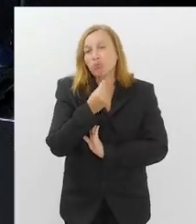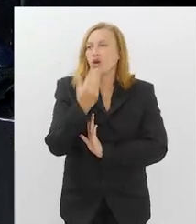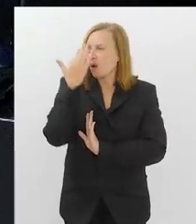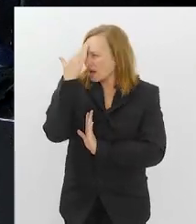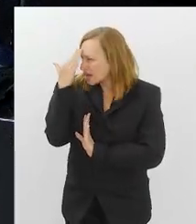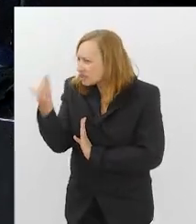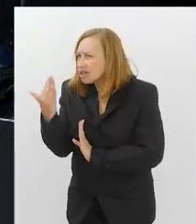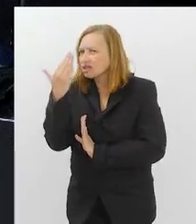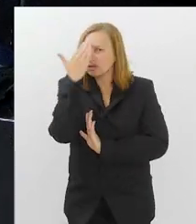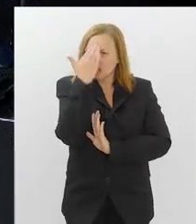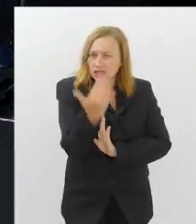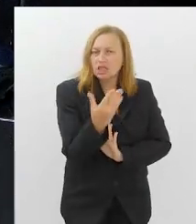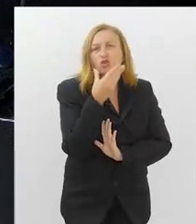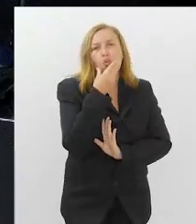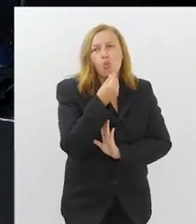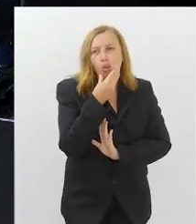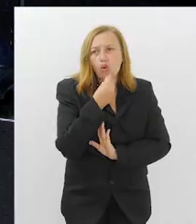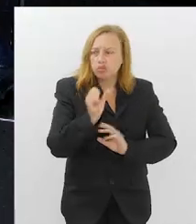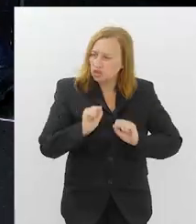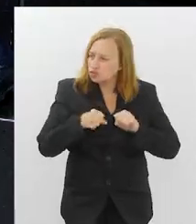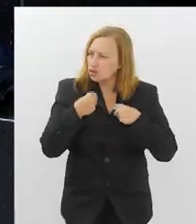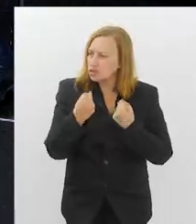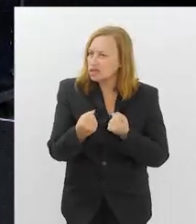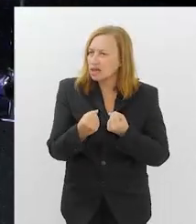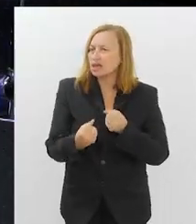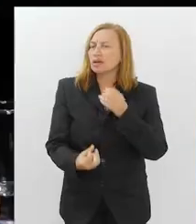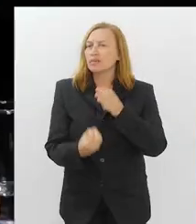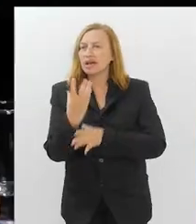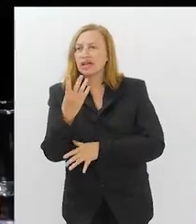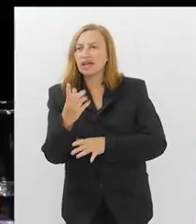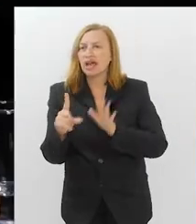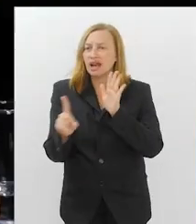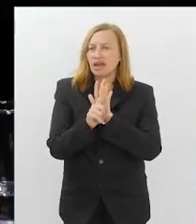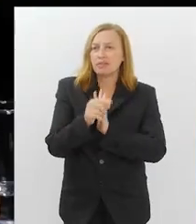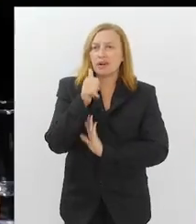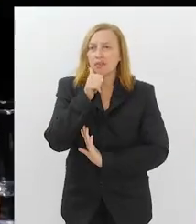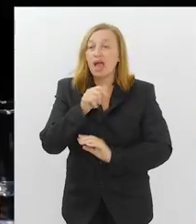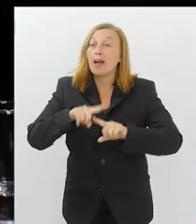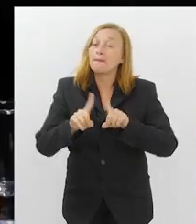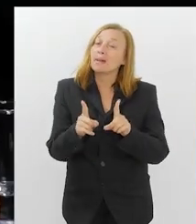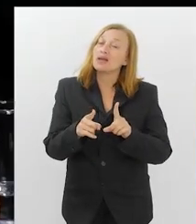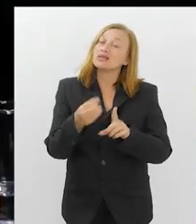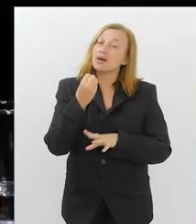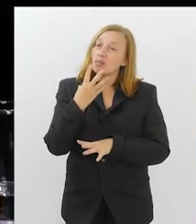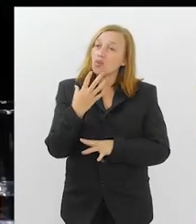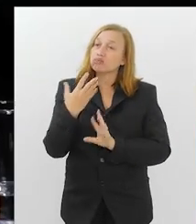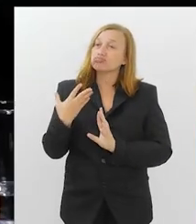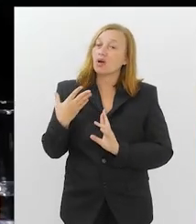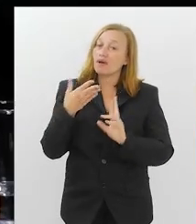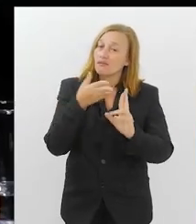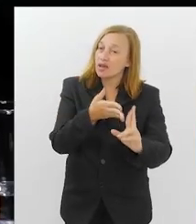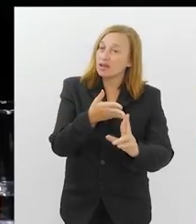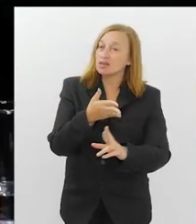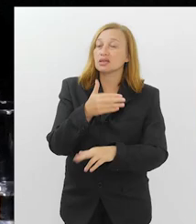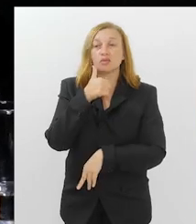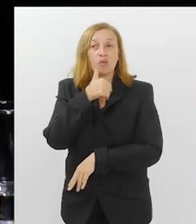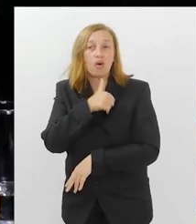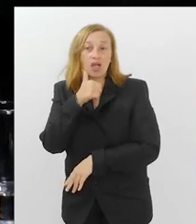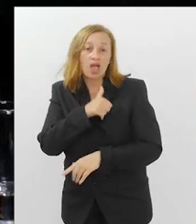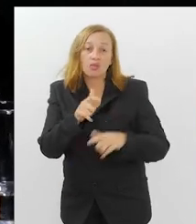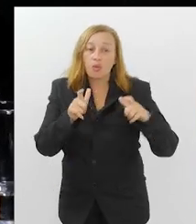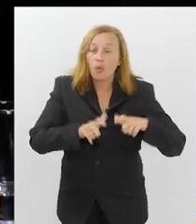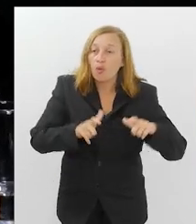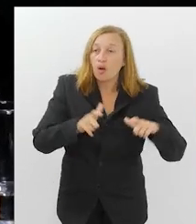são os homens. Eu agradeço a esses homens que têm feito esforço imensurável por isso. Mas seria importante ter a representação